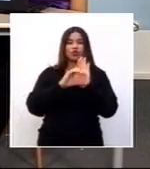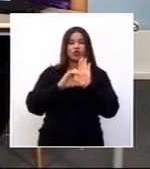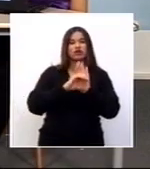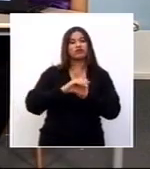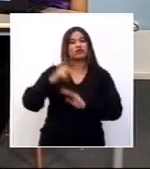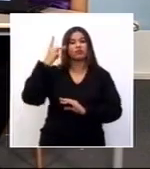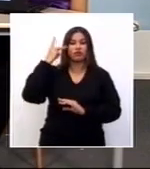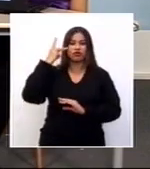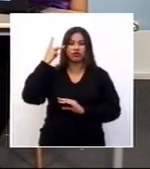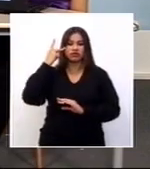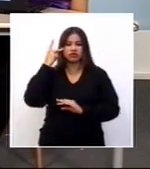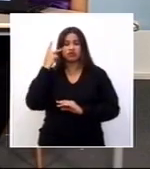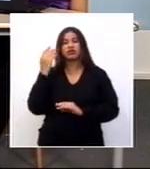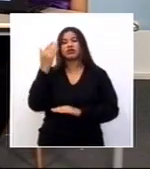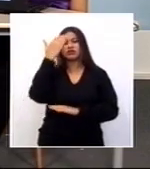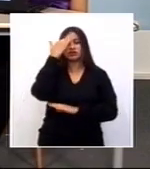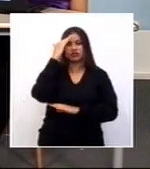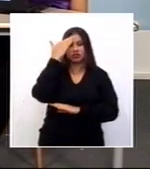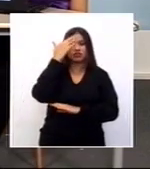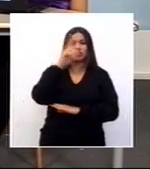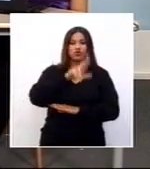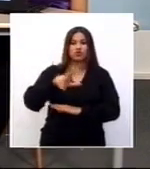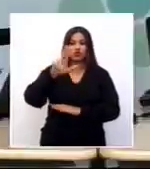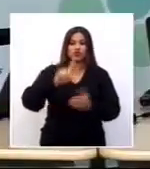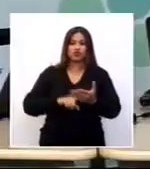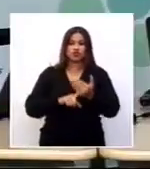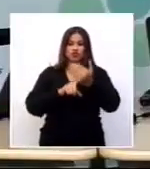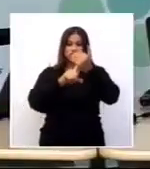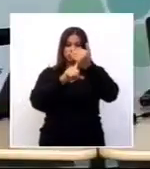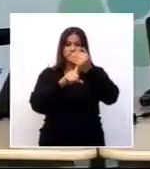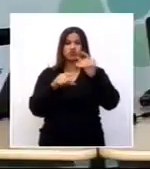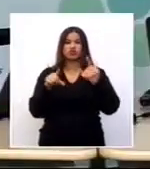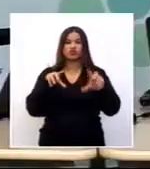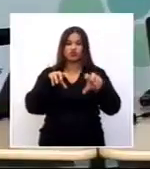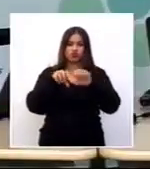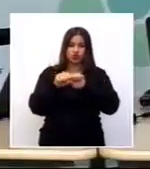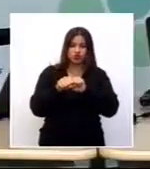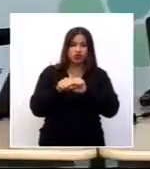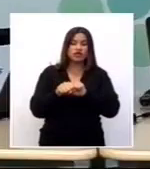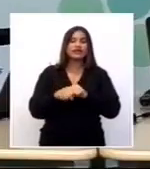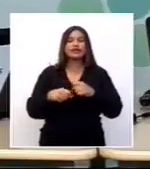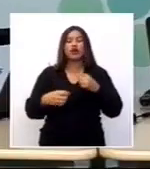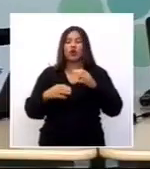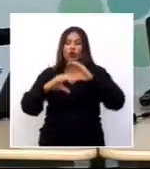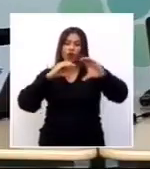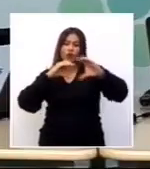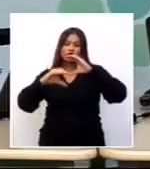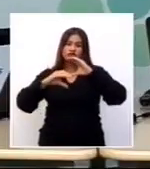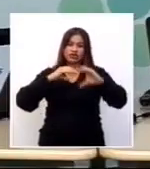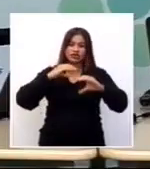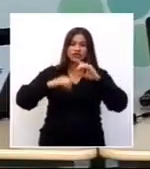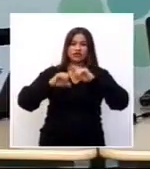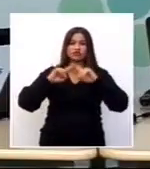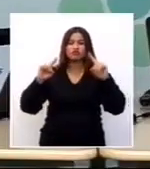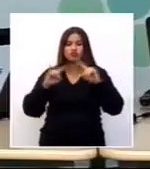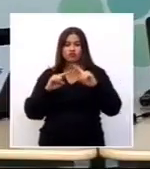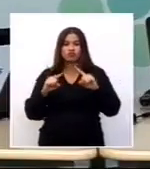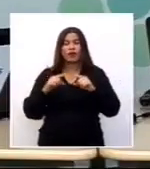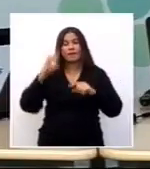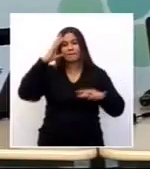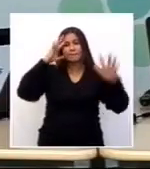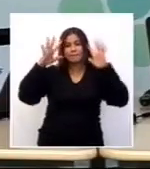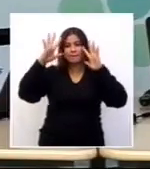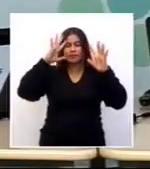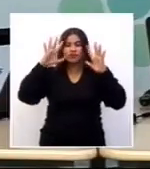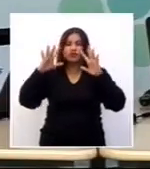compreender, utilizar e criar tecnologias digitais de informação e comunicação de forma crítica, significativa, reflexiva